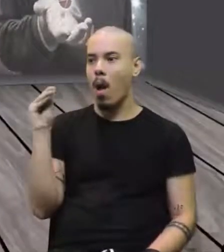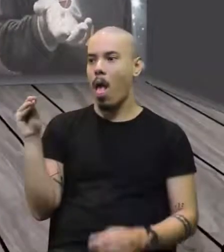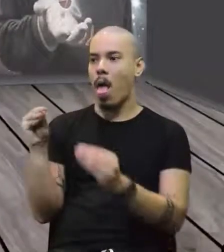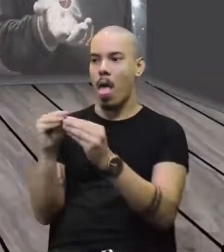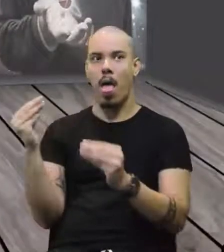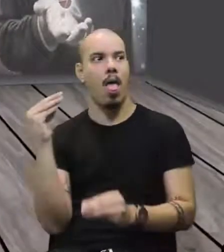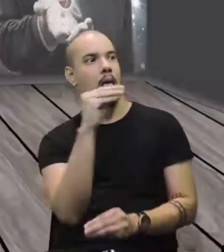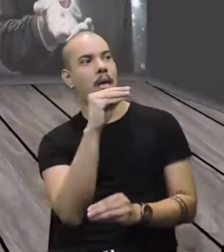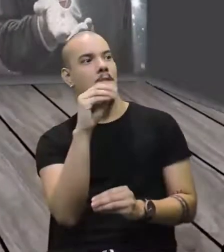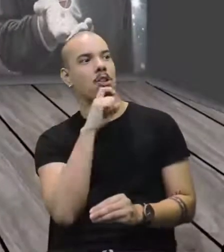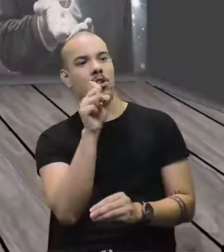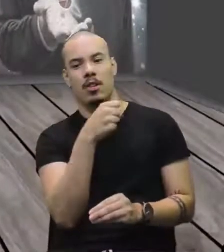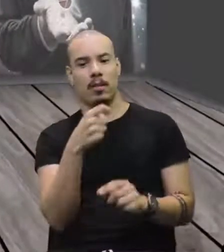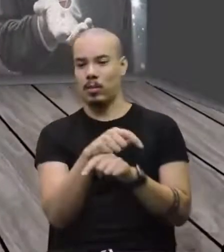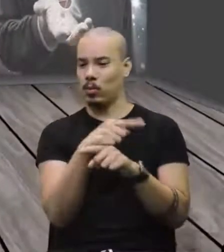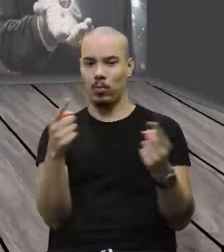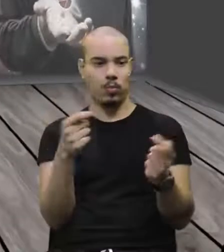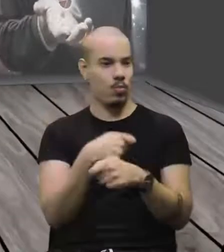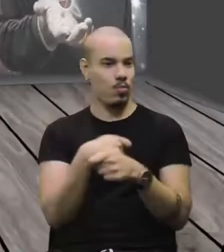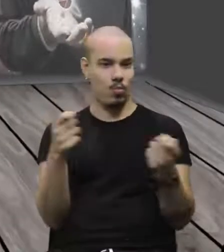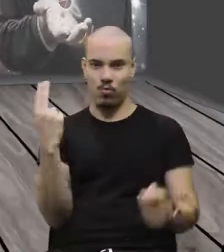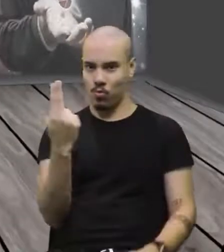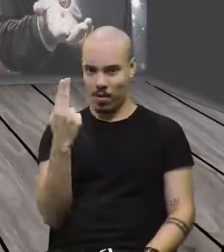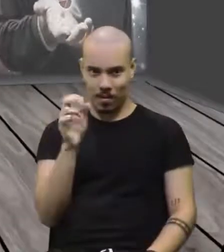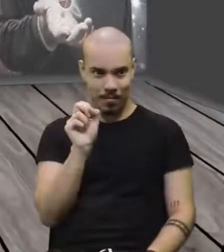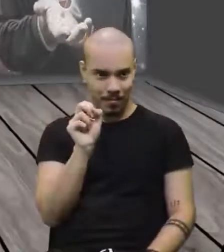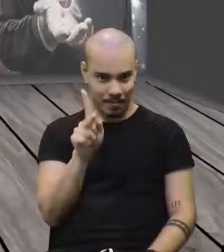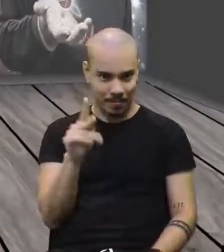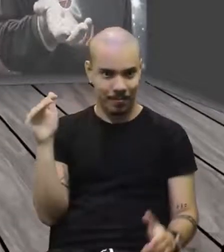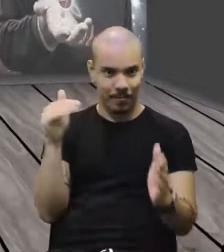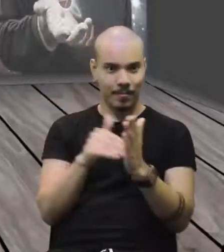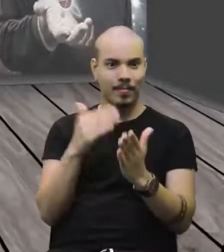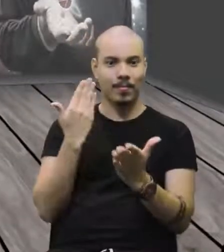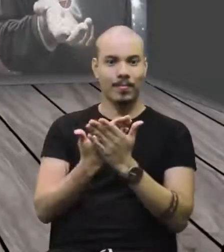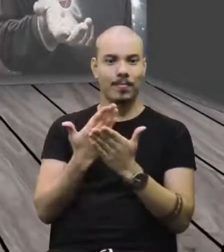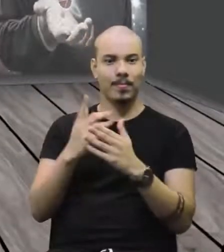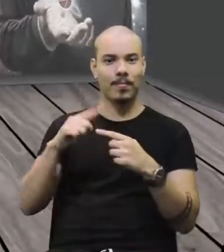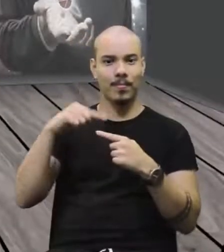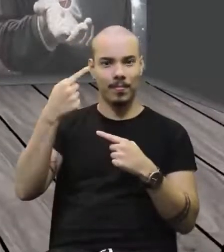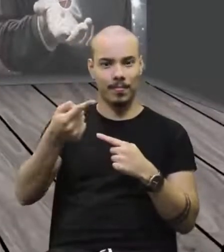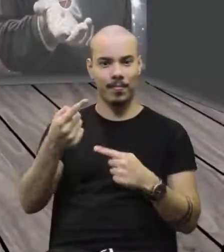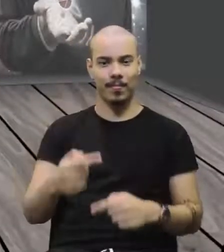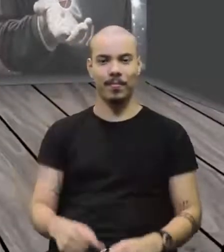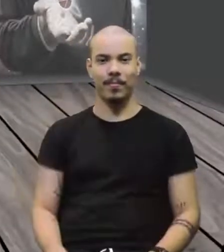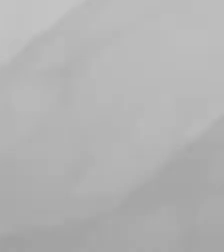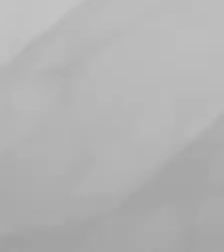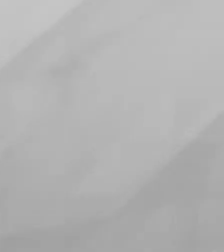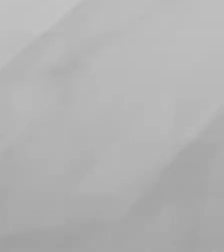geladeira. Isso. Brincadeira. Mas beleza? Até uma próxima aula.